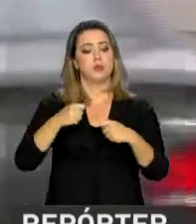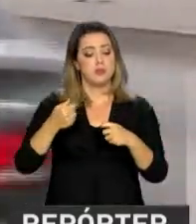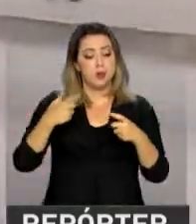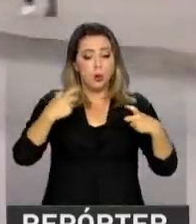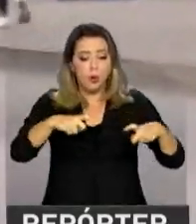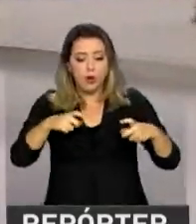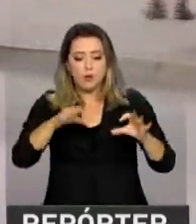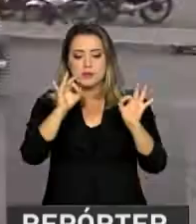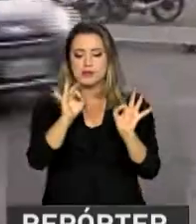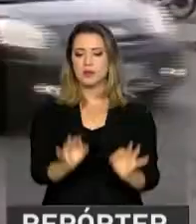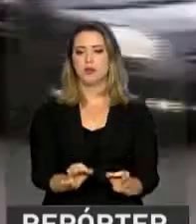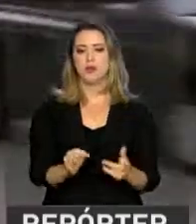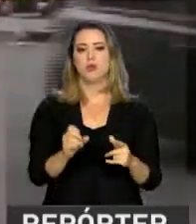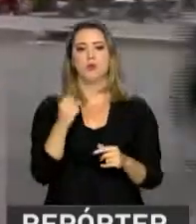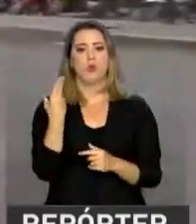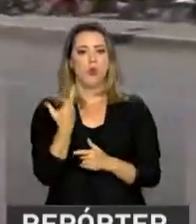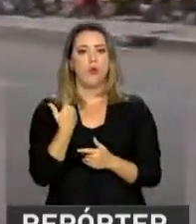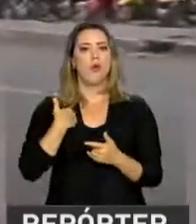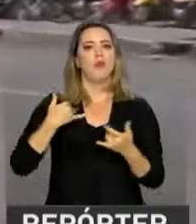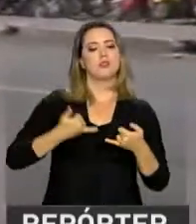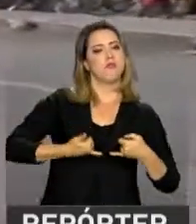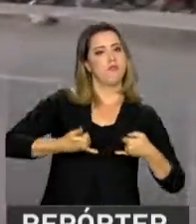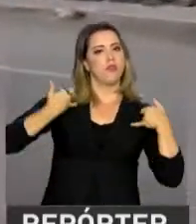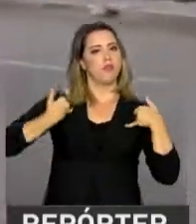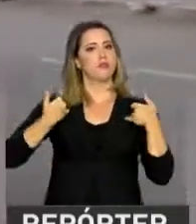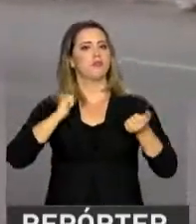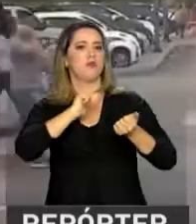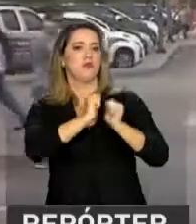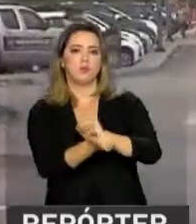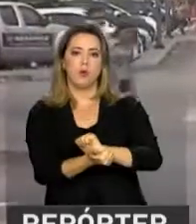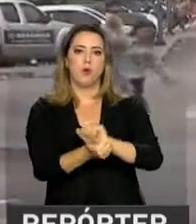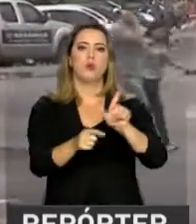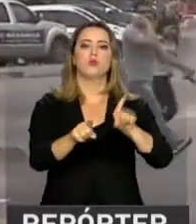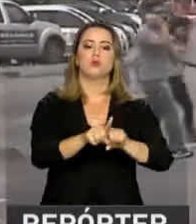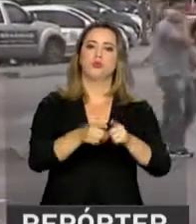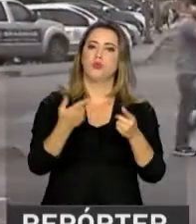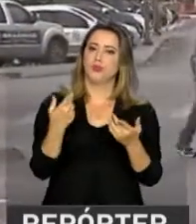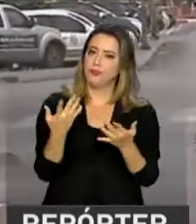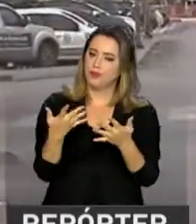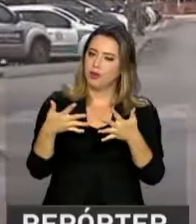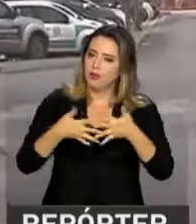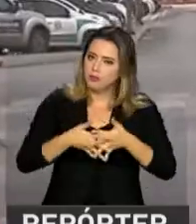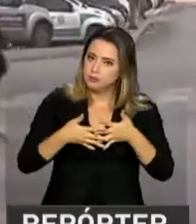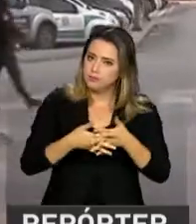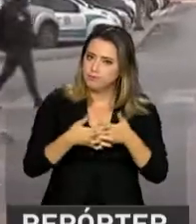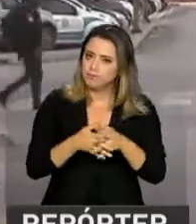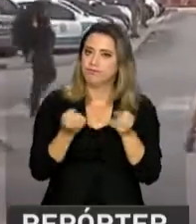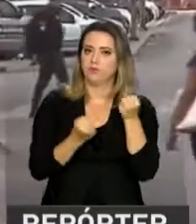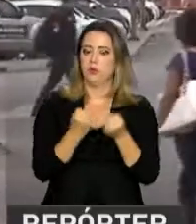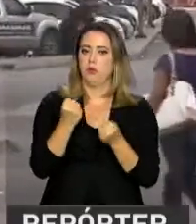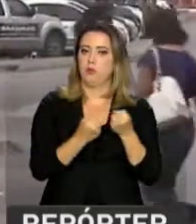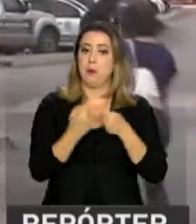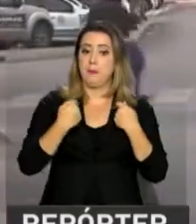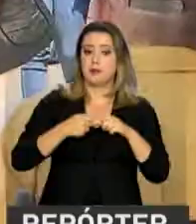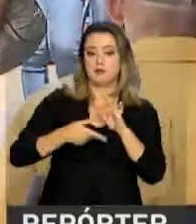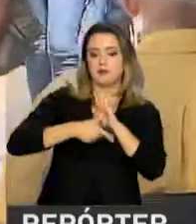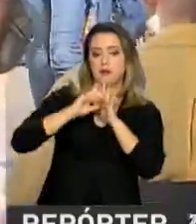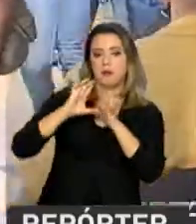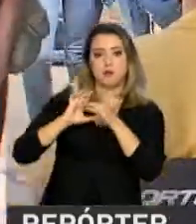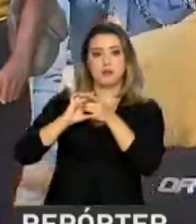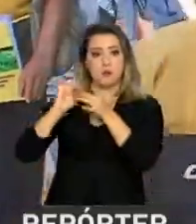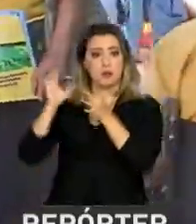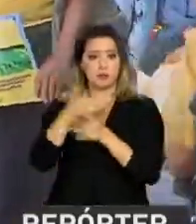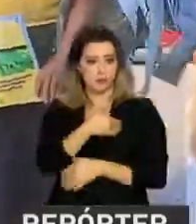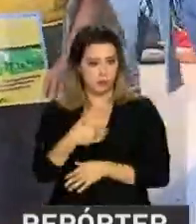usar as vias para festas práticas esportivas ou qualquer atividade que prejudique o trânsito sem permissão é proibido